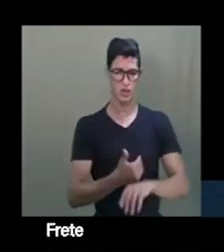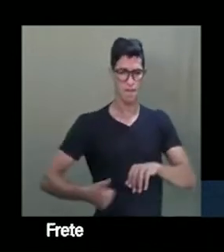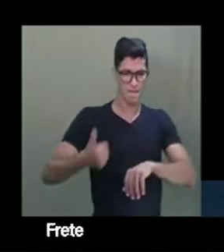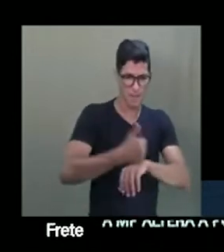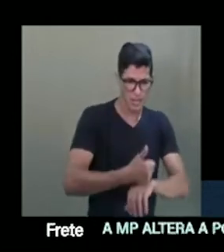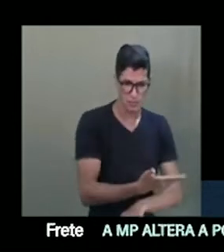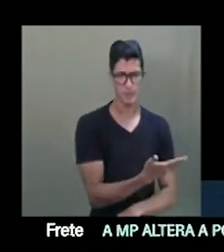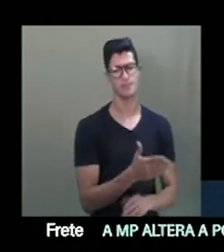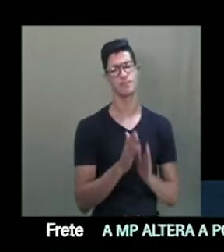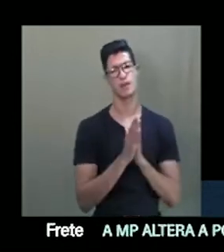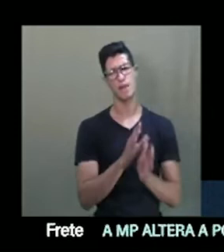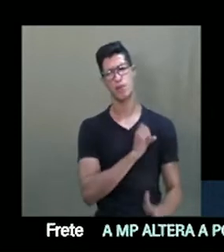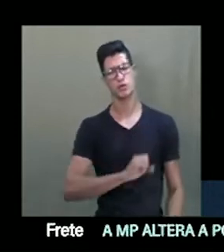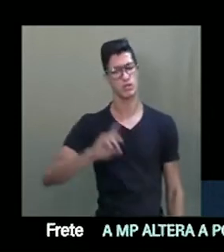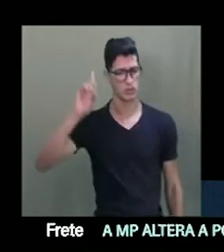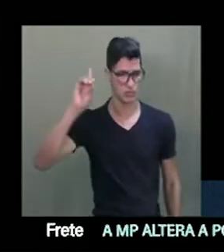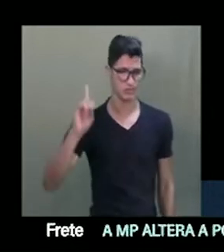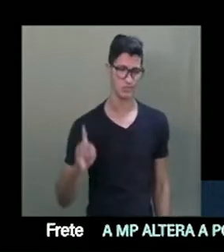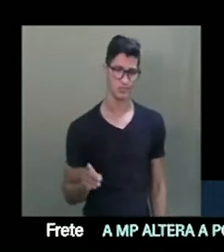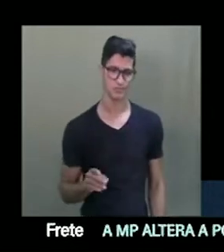daquele, pelo amor de Deus.